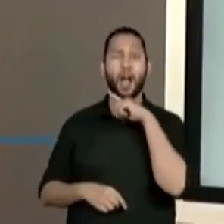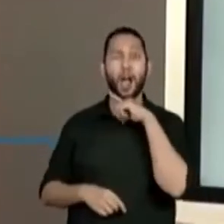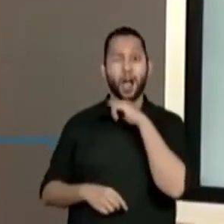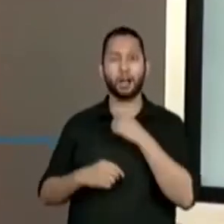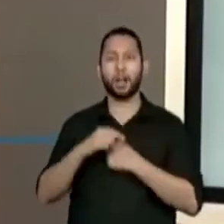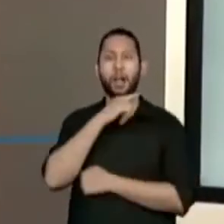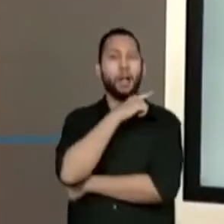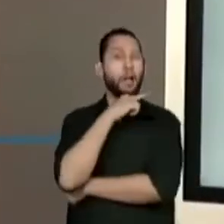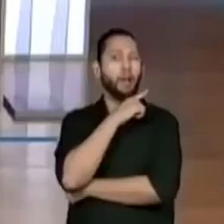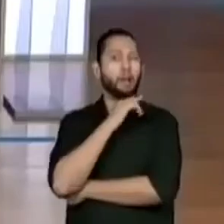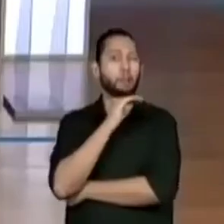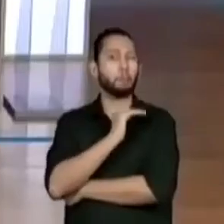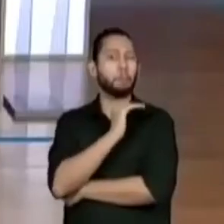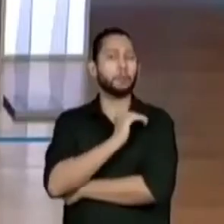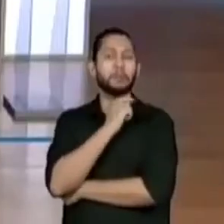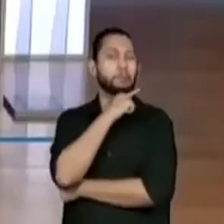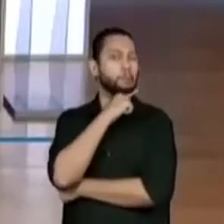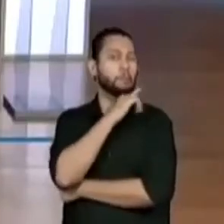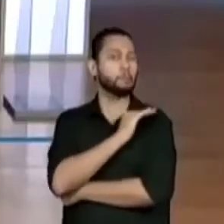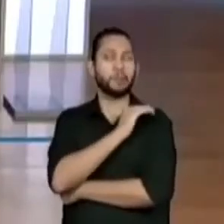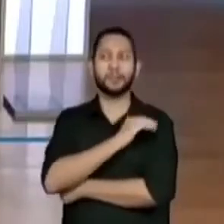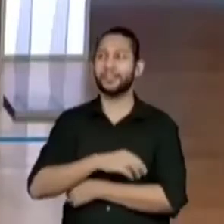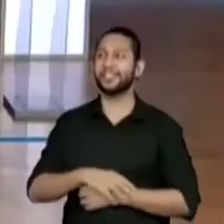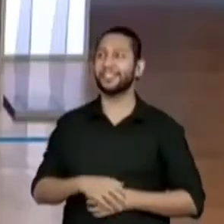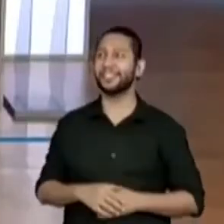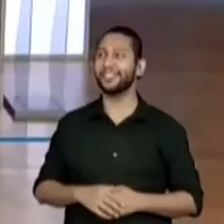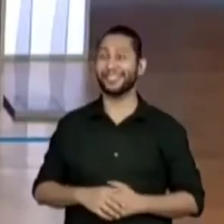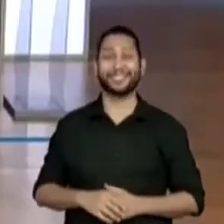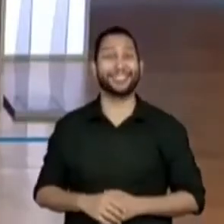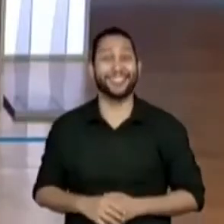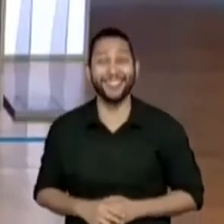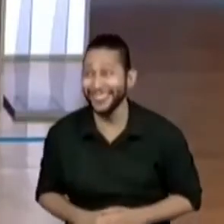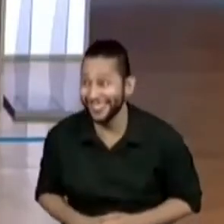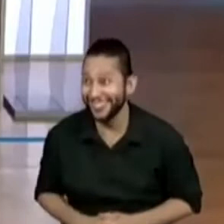Ih, alguém mandou 1,48 m.